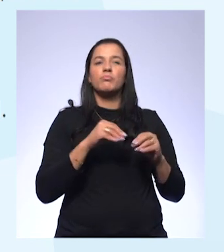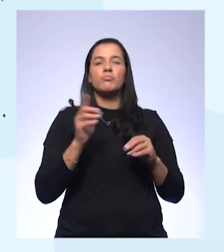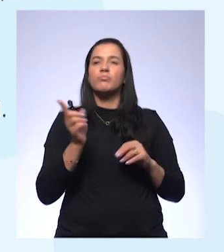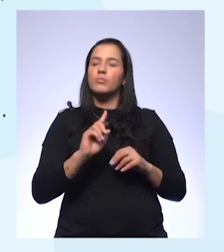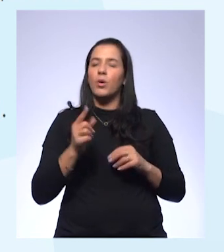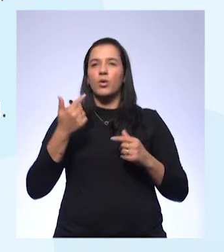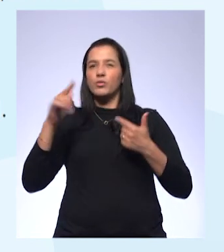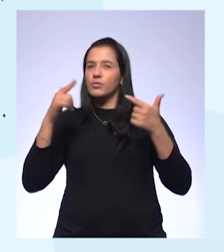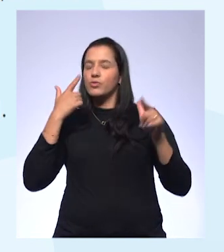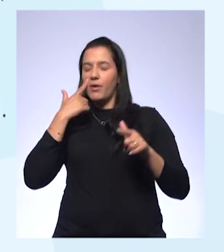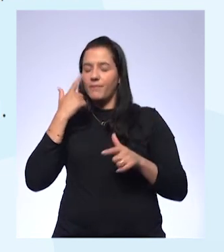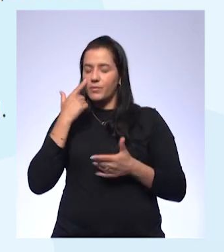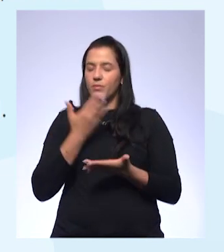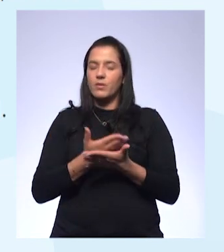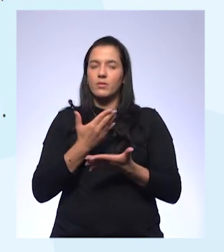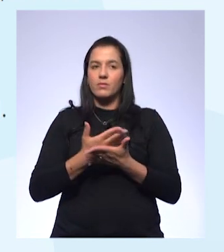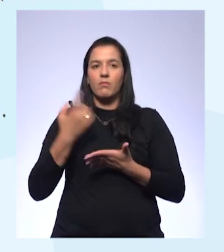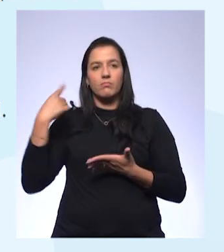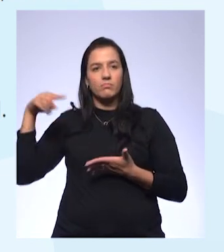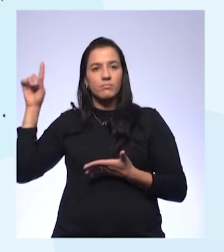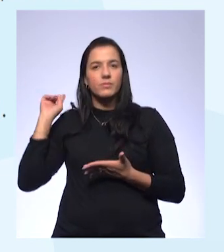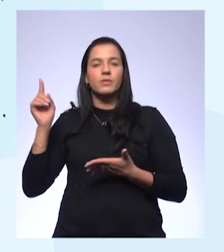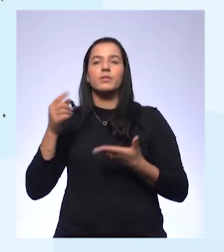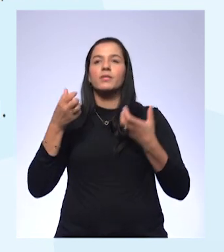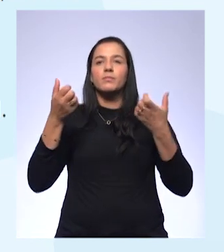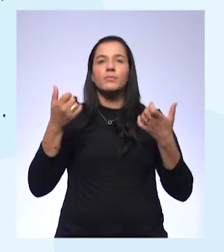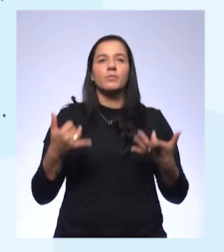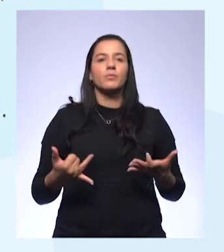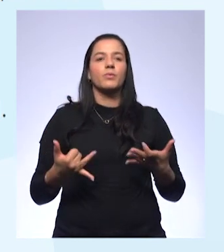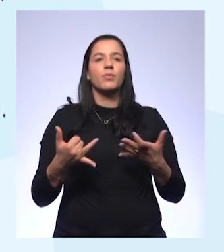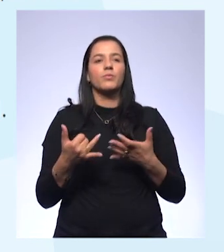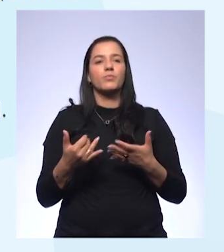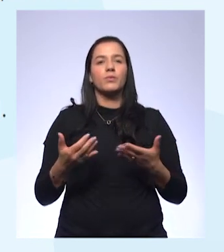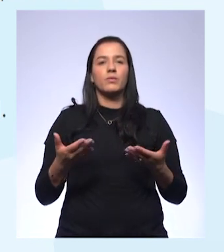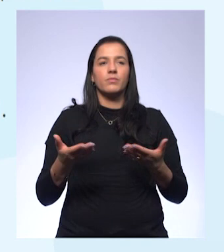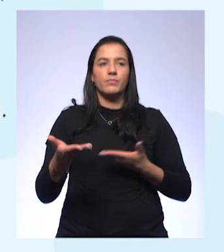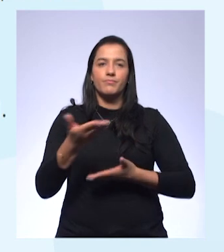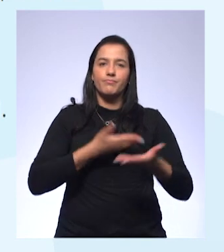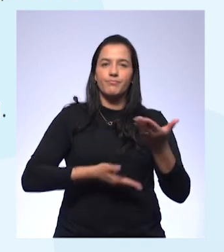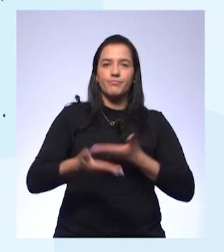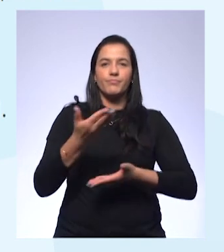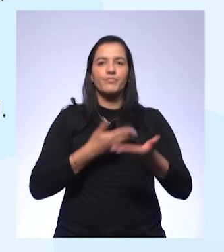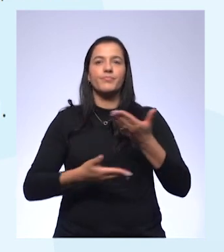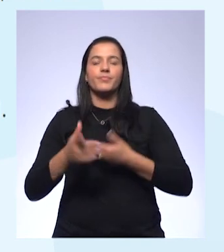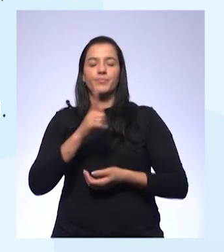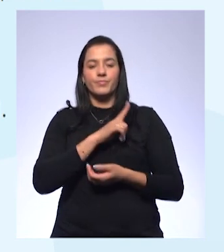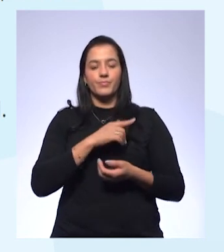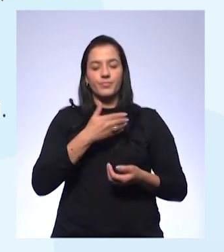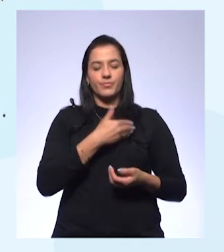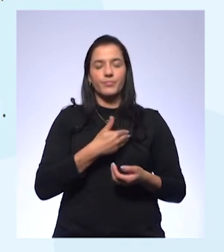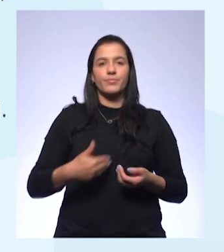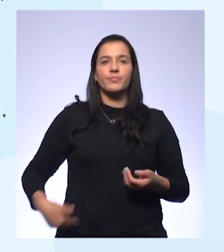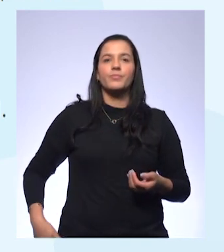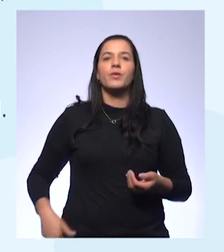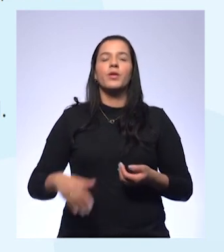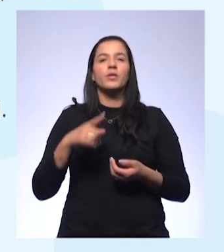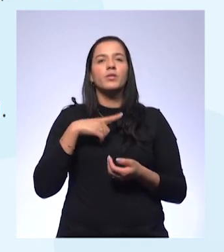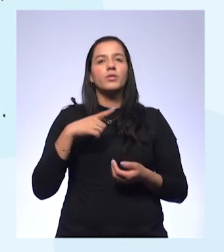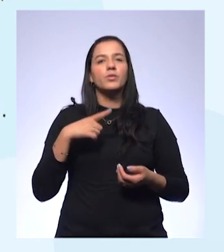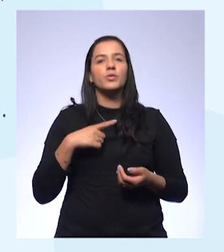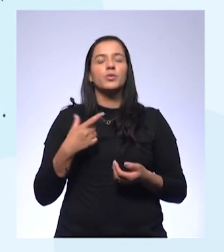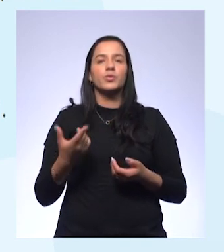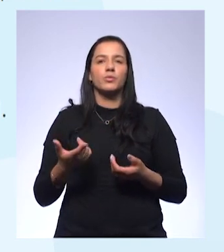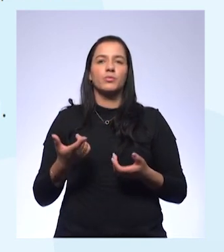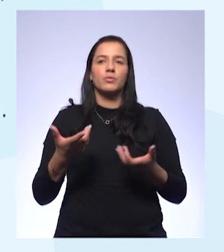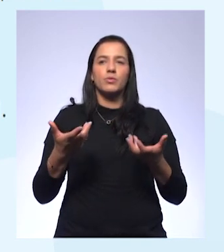aulas anteriores, né? A questão ali daquele revezamento. Vocês viram que governos que tinham um caráter mais nacionalista,